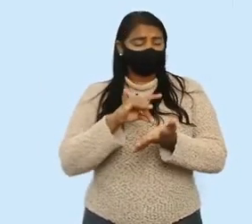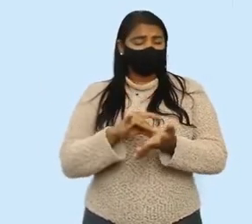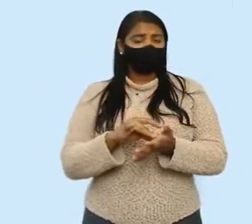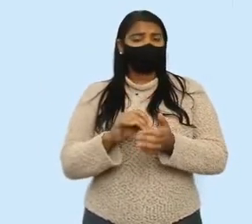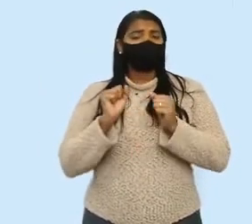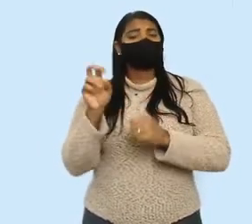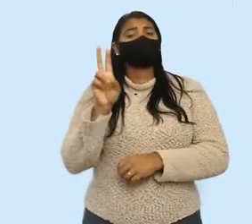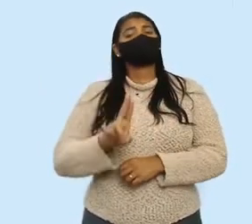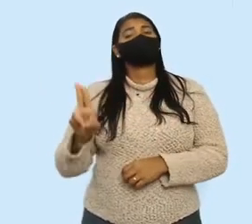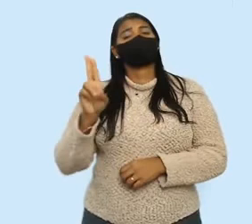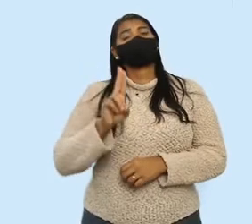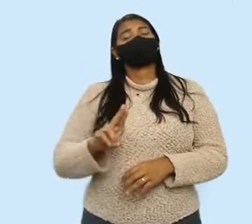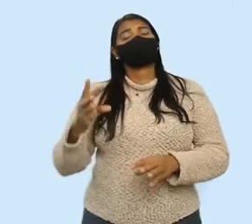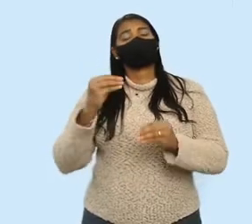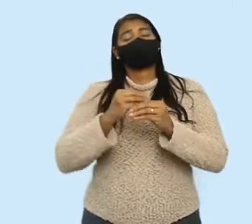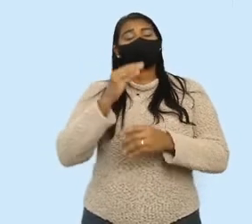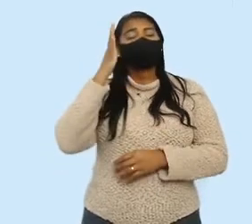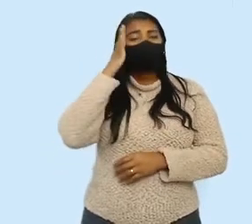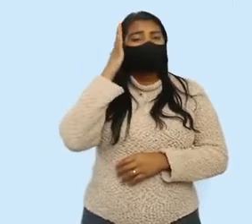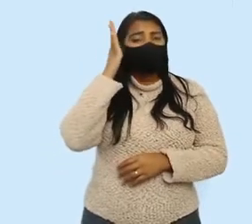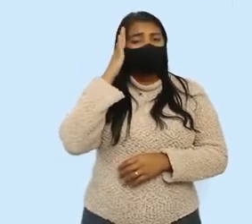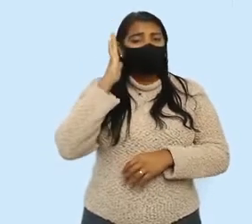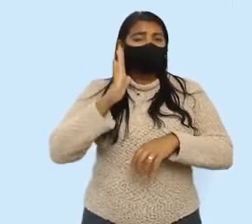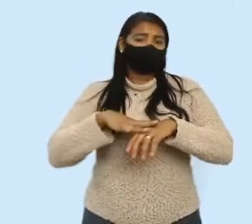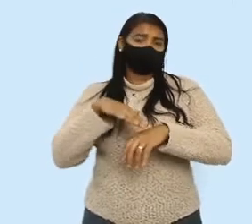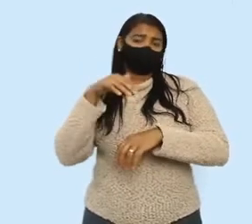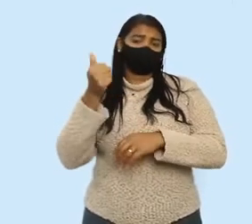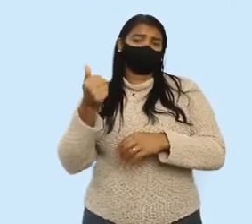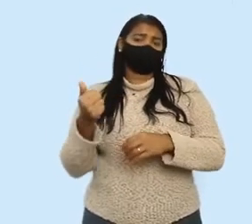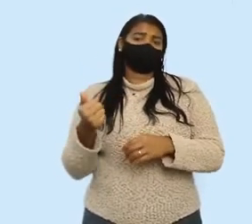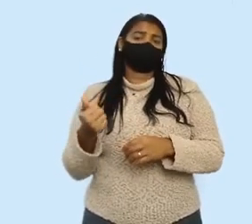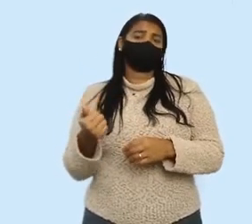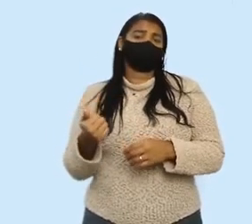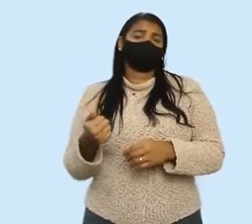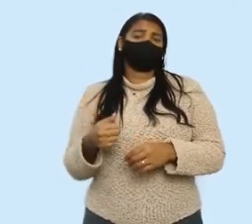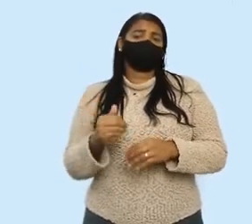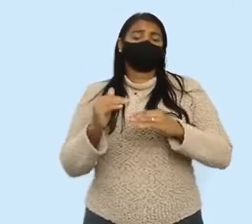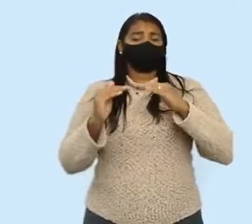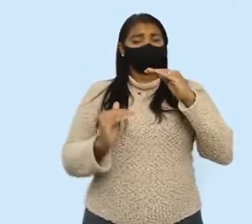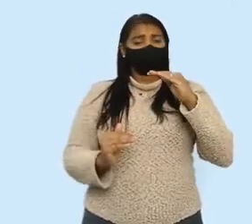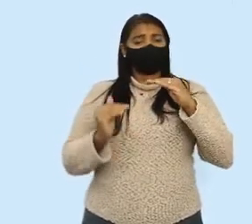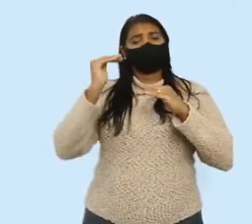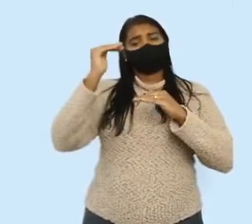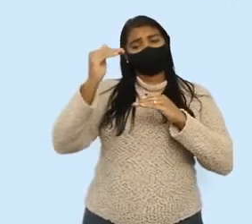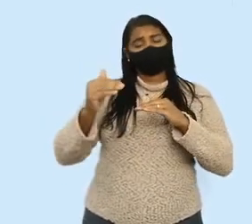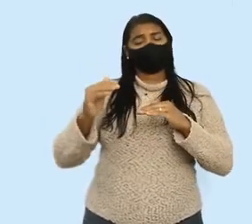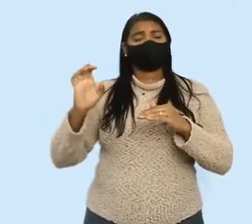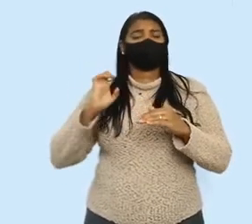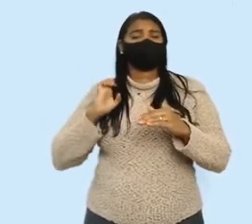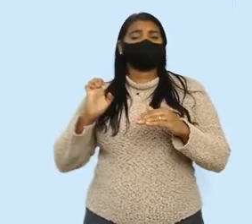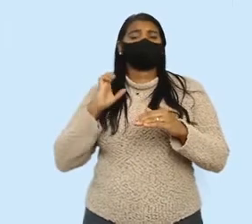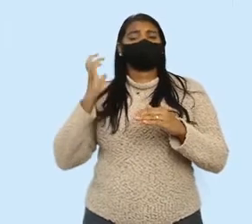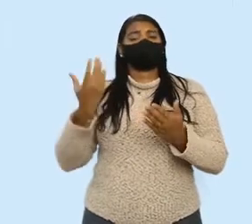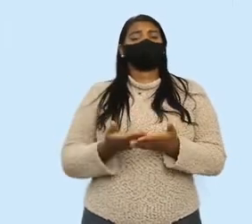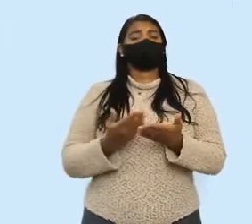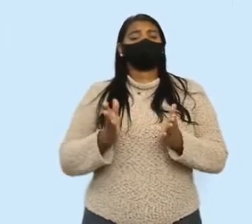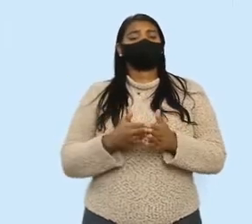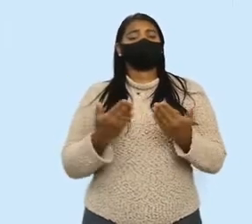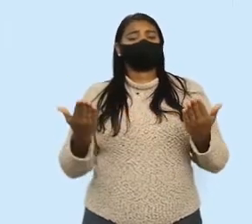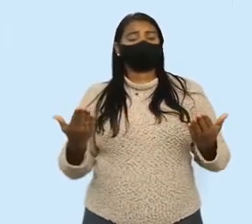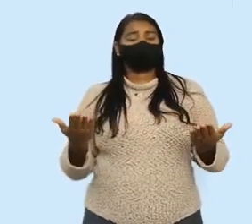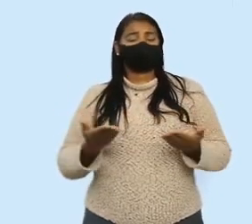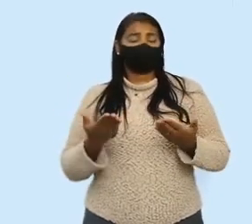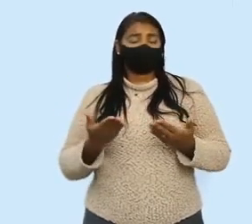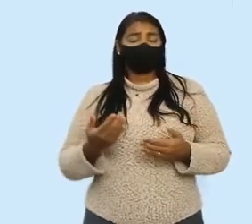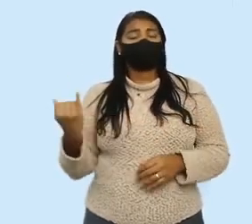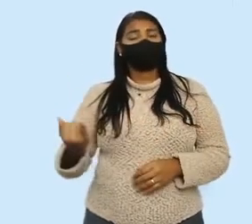ser utilizados para a gente compreender esse conflito de classes que nós temos, não é, até o momento atual. Certo? Por